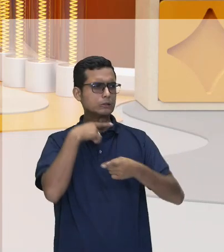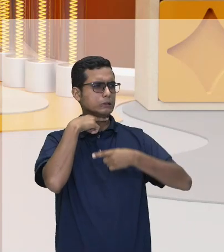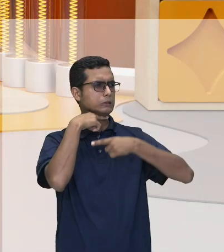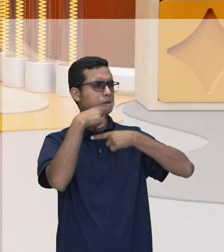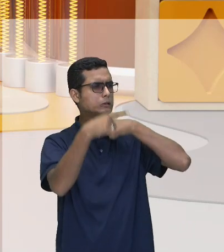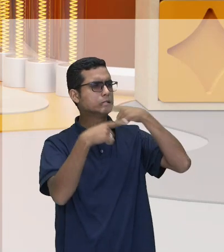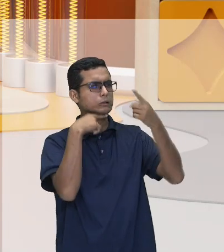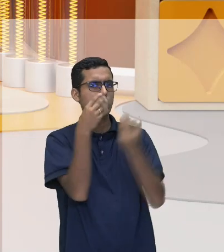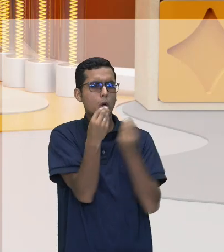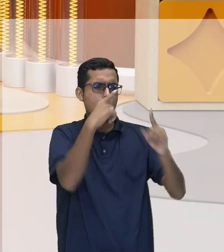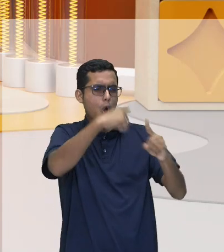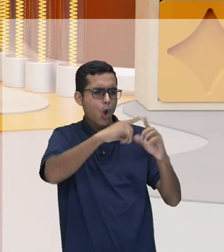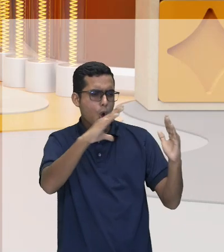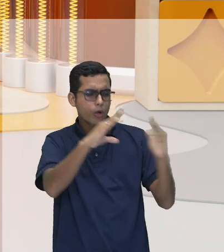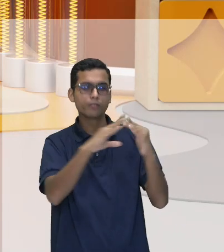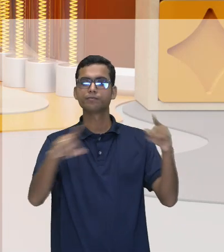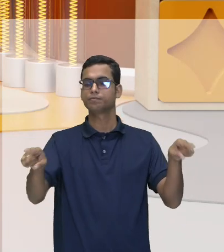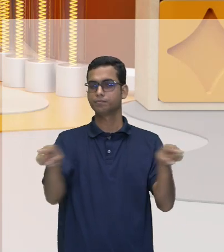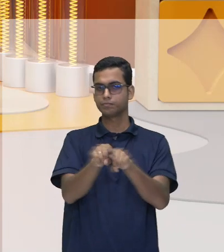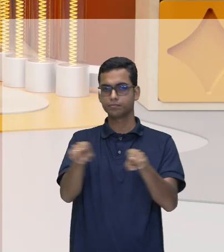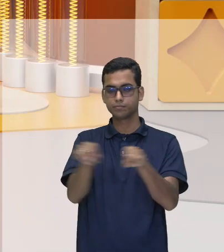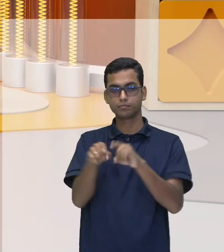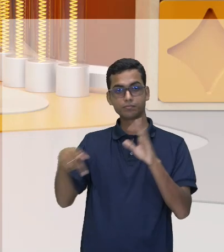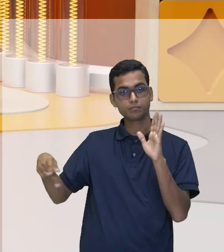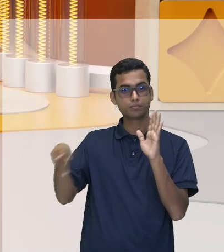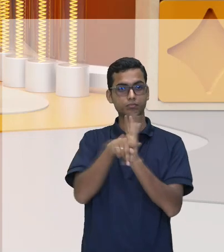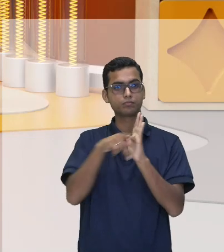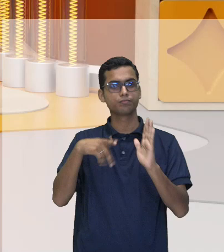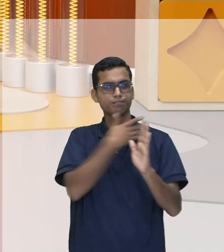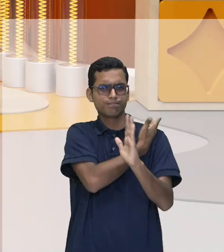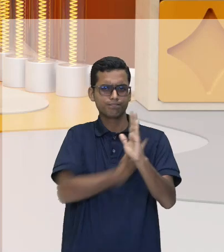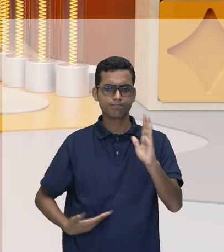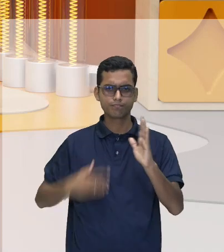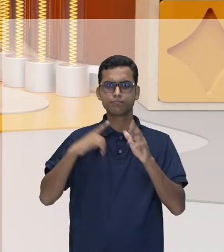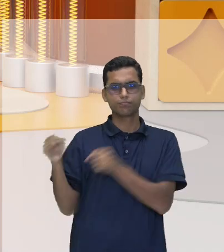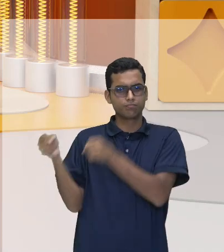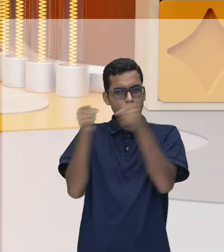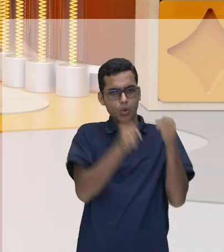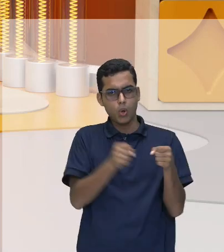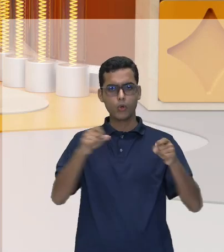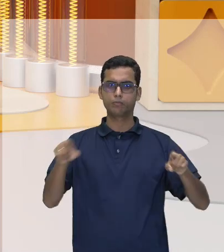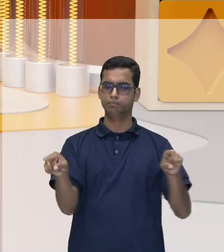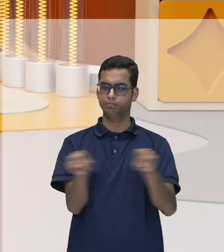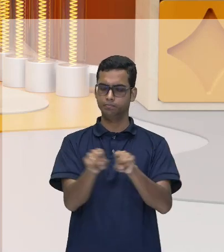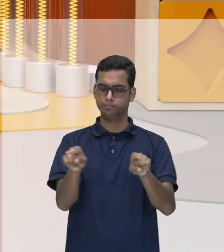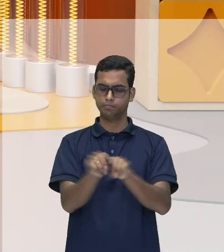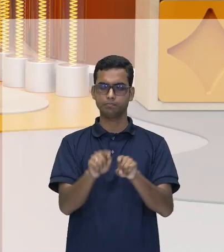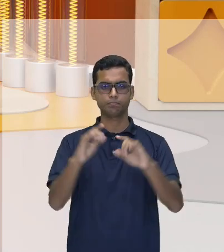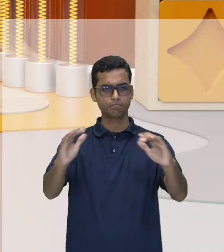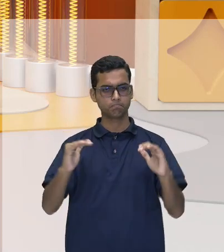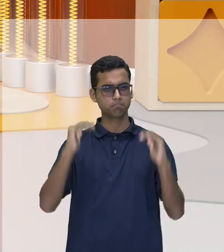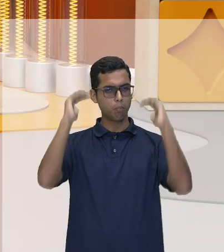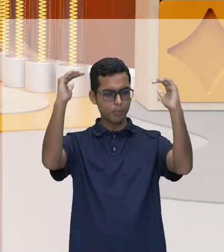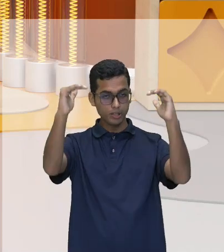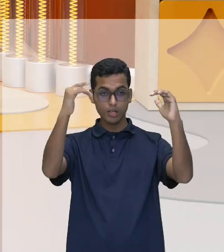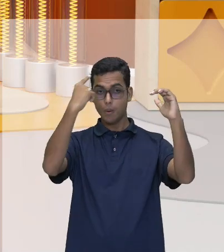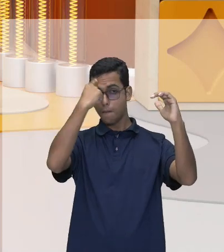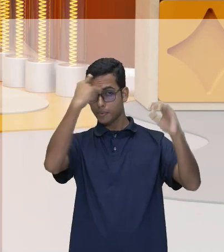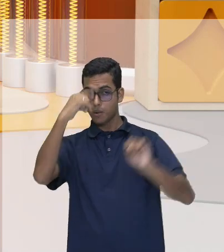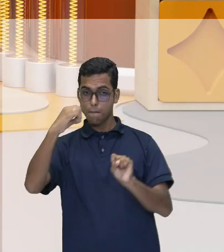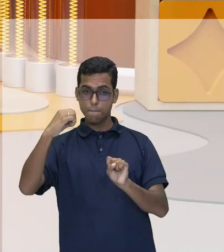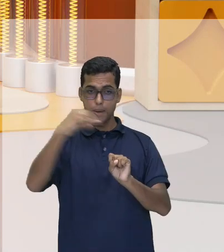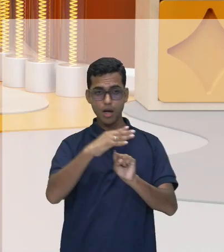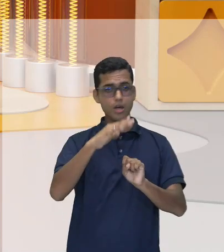receber mais críticas? A venda de indulgências. Que é isso, professora? Só para a gente relembrar, a venda